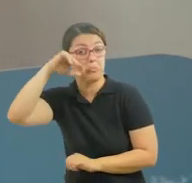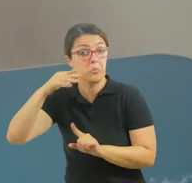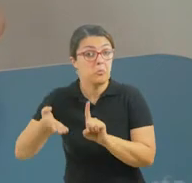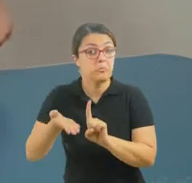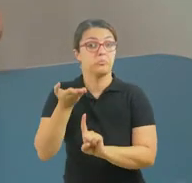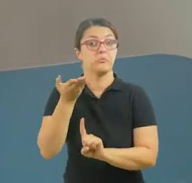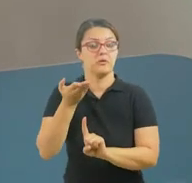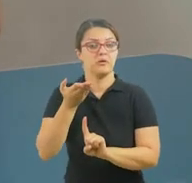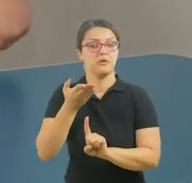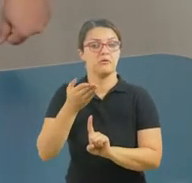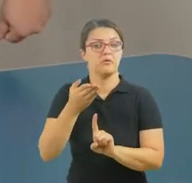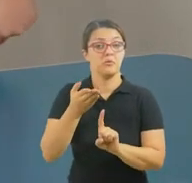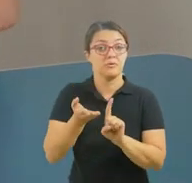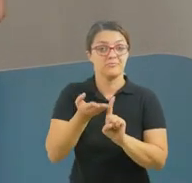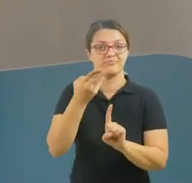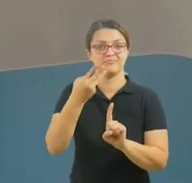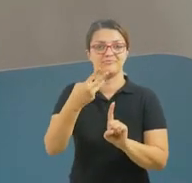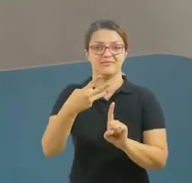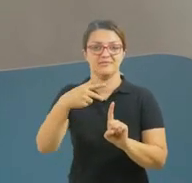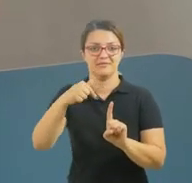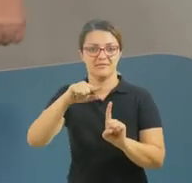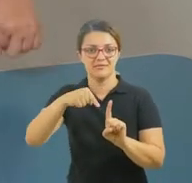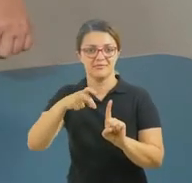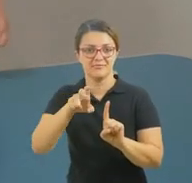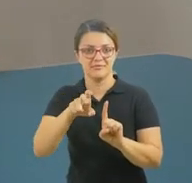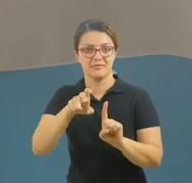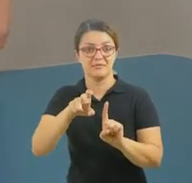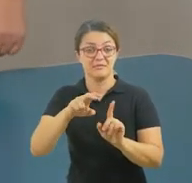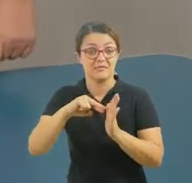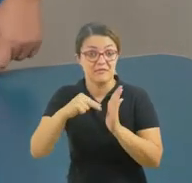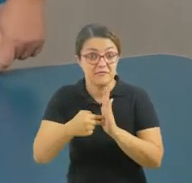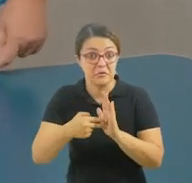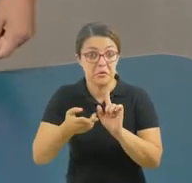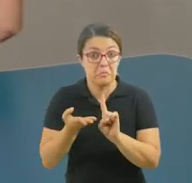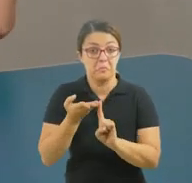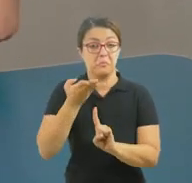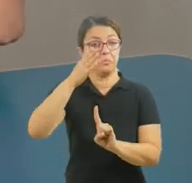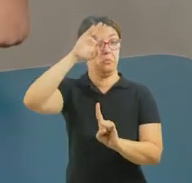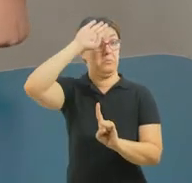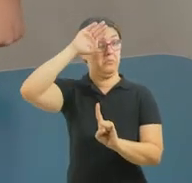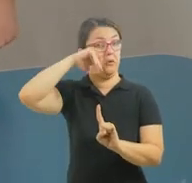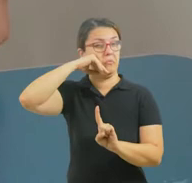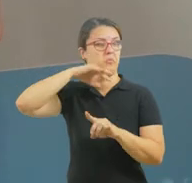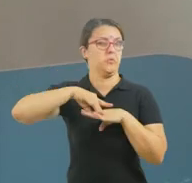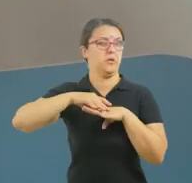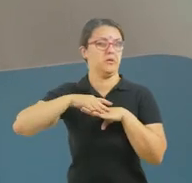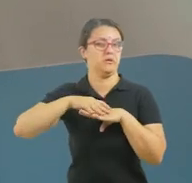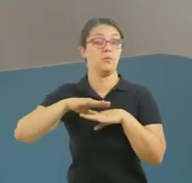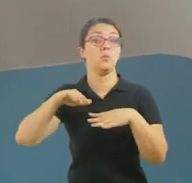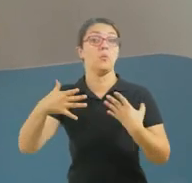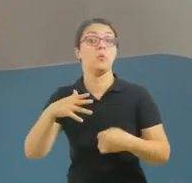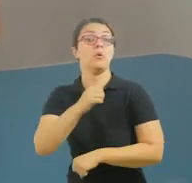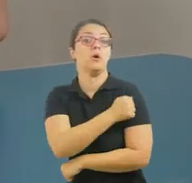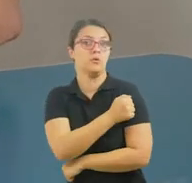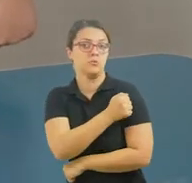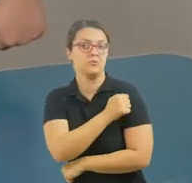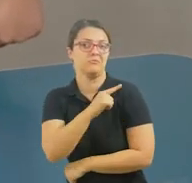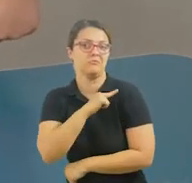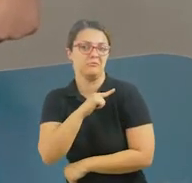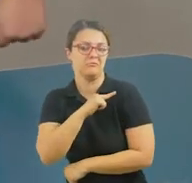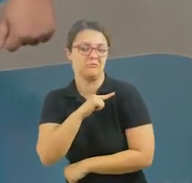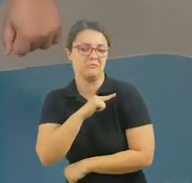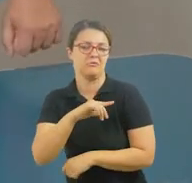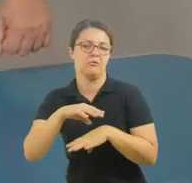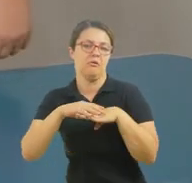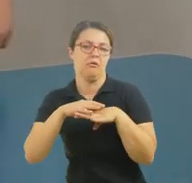Temperatura superior a 37,5 graus representa febre. Então você vai analisar qual desses alunos estão com febre.